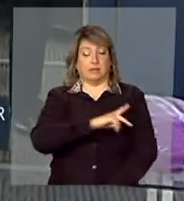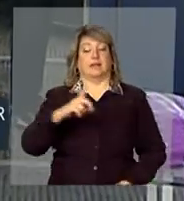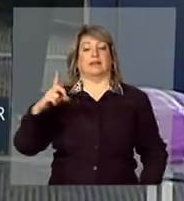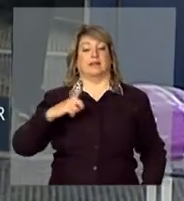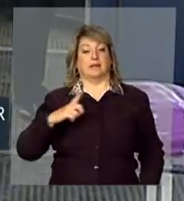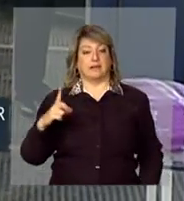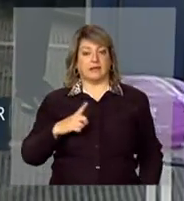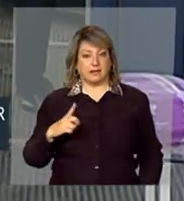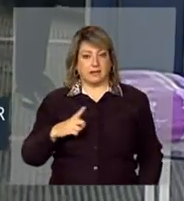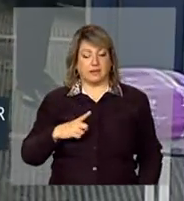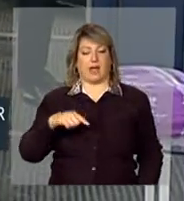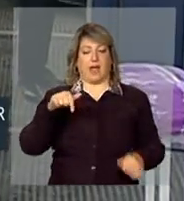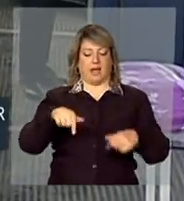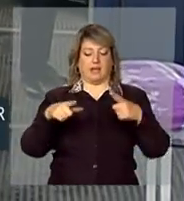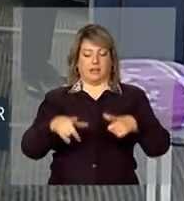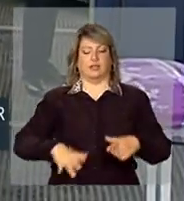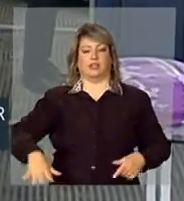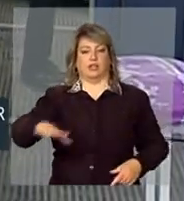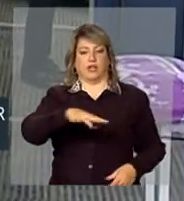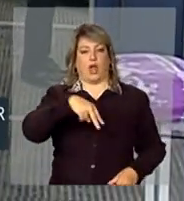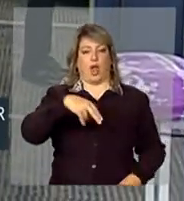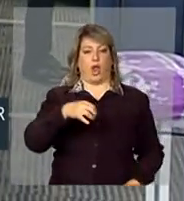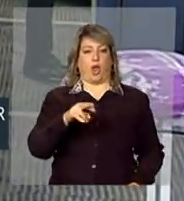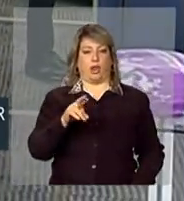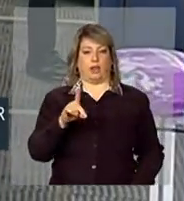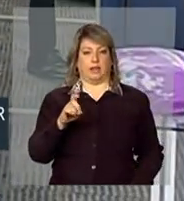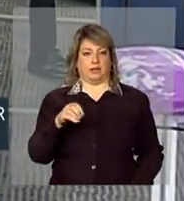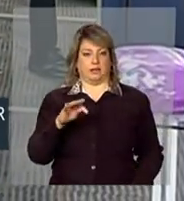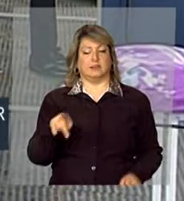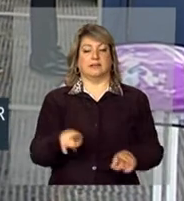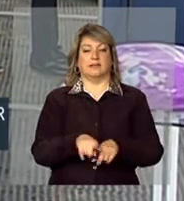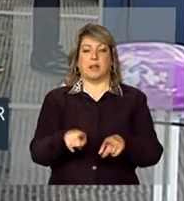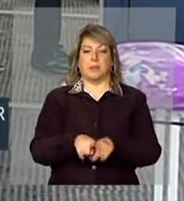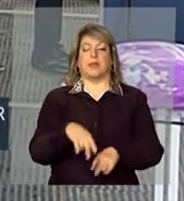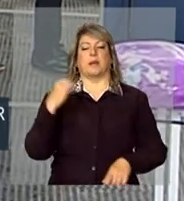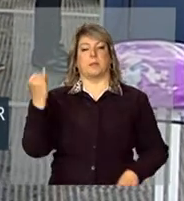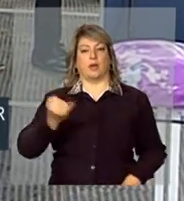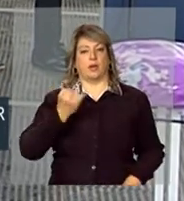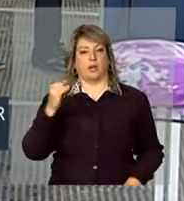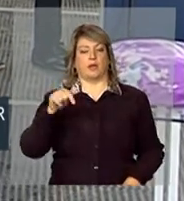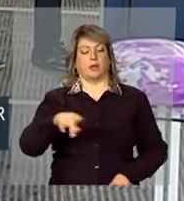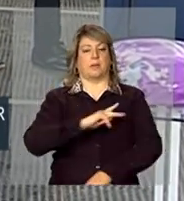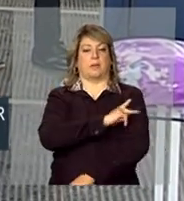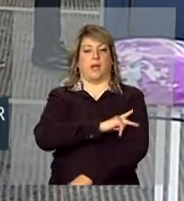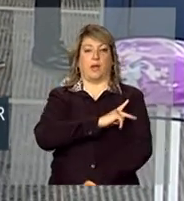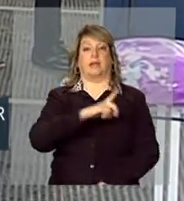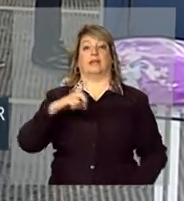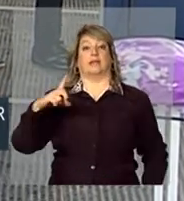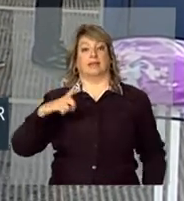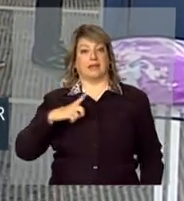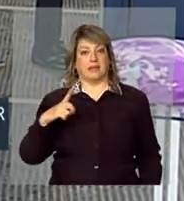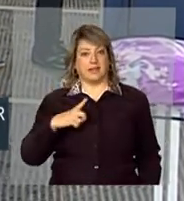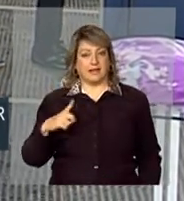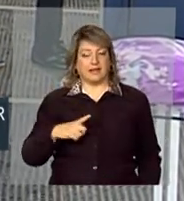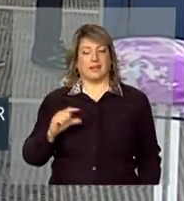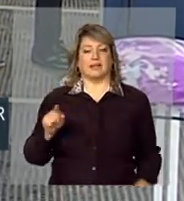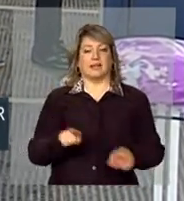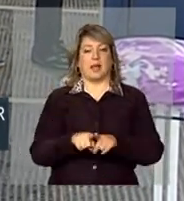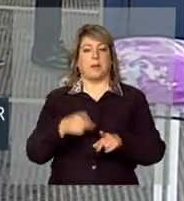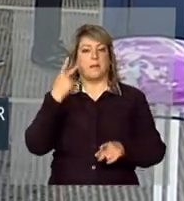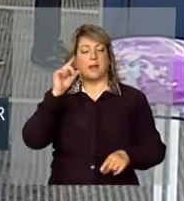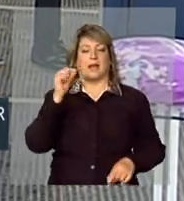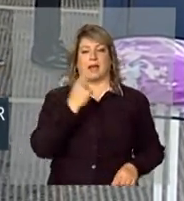tem aqui na região do Nordeste e pela importância que o Piauí tem para cada